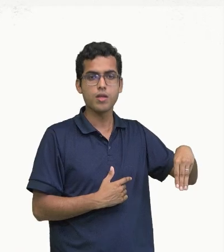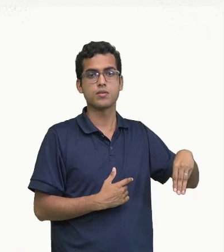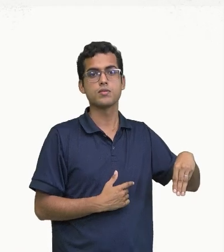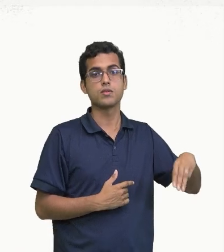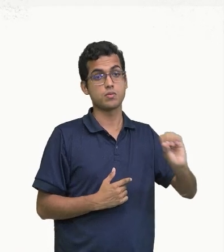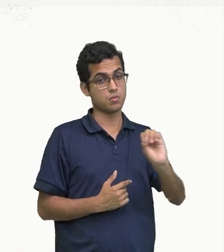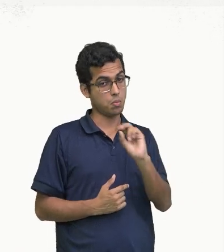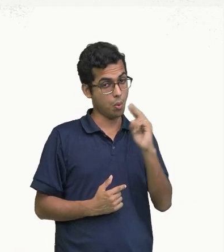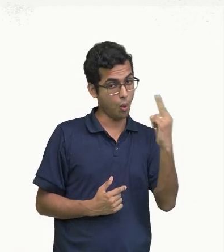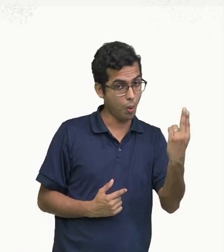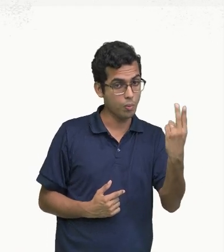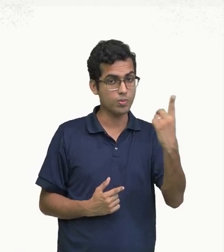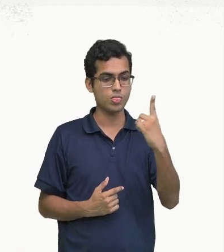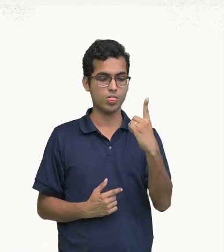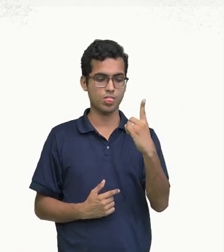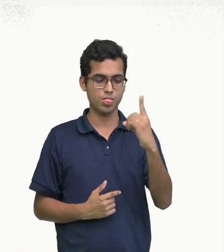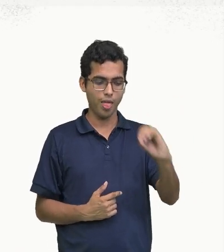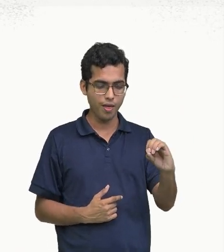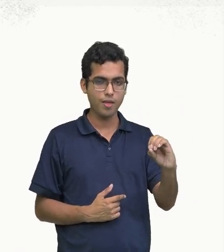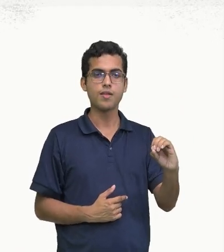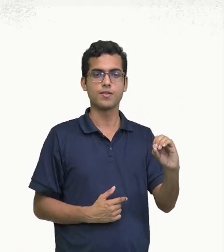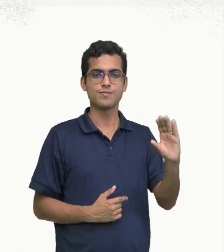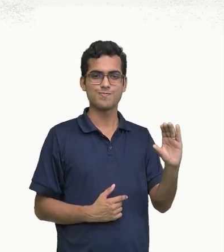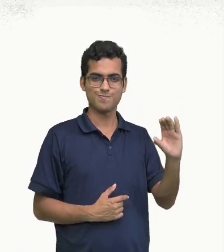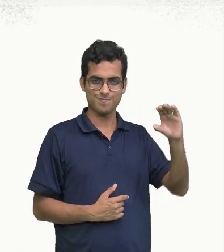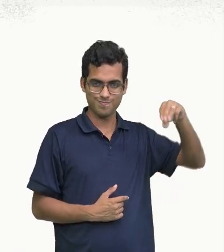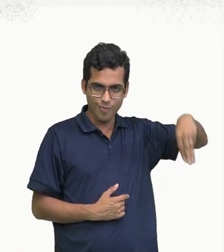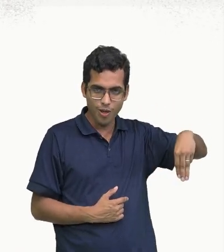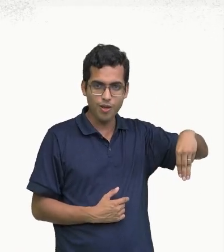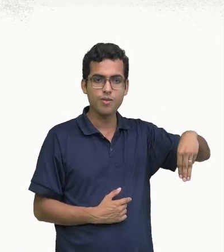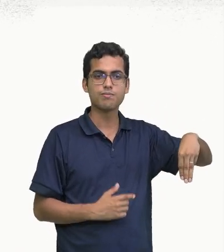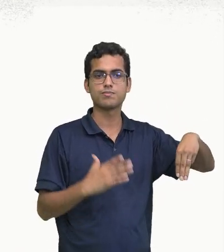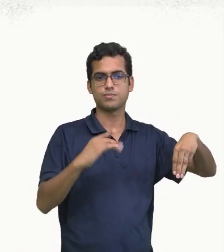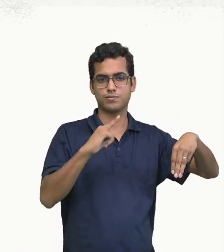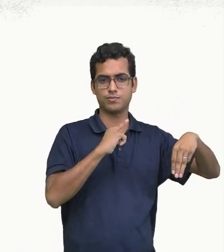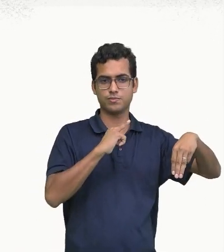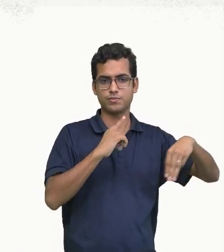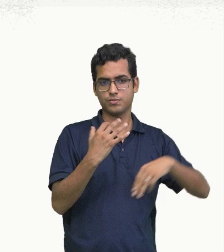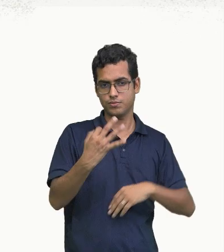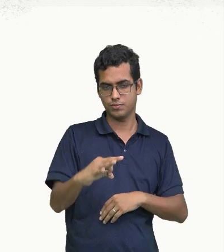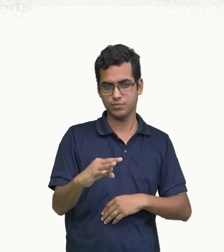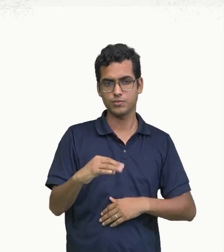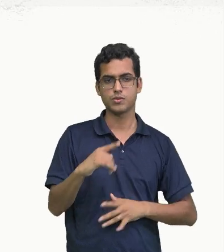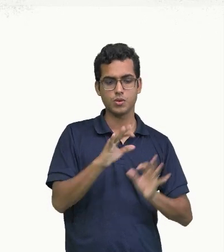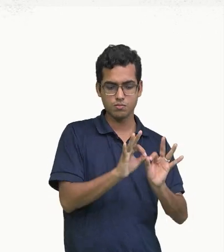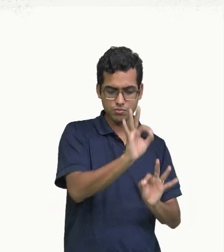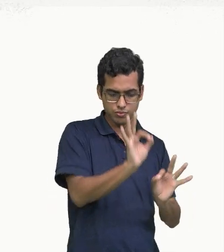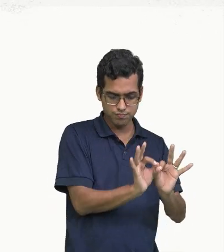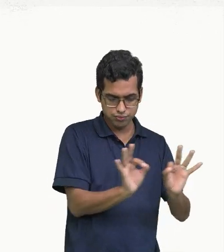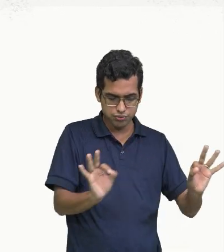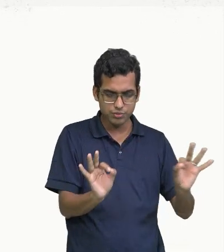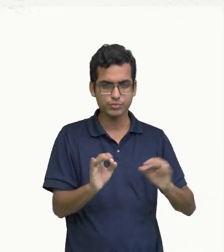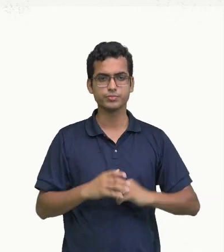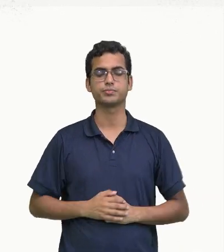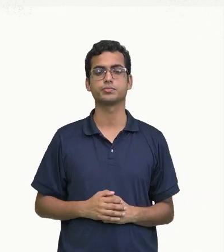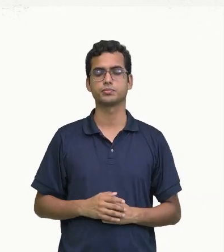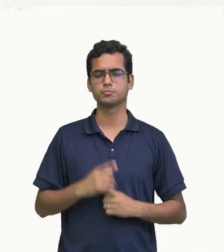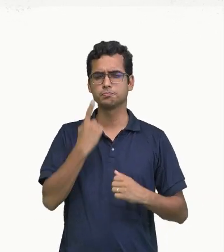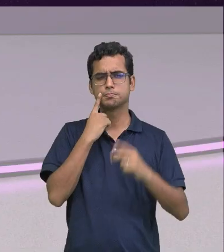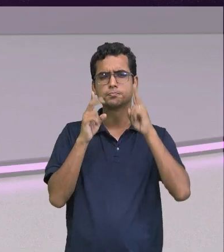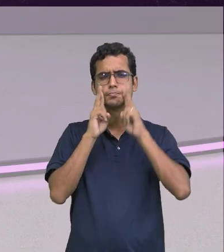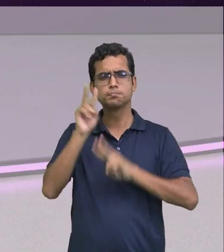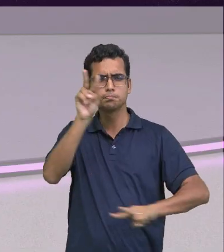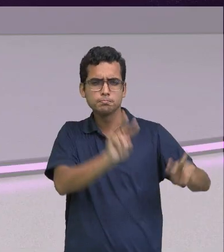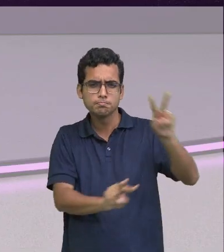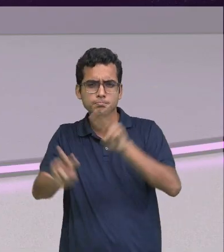de largura e 1 decímetro de altura. Bora entender isso aí com calma? Já que nós vamos visualizar agora um